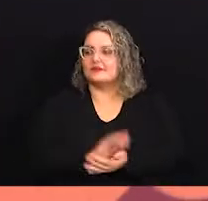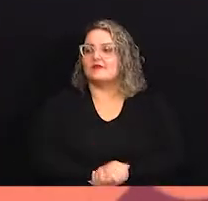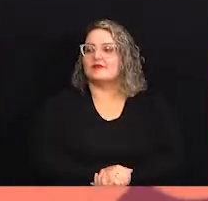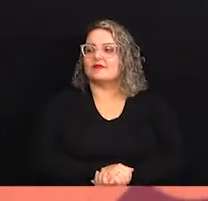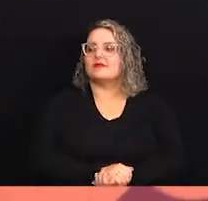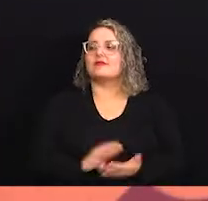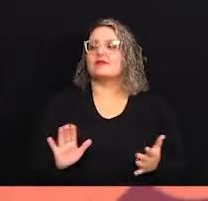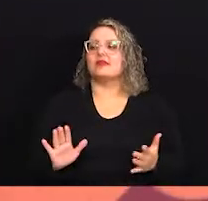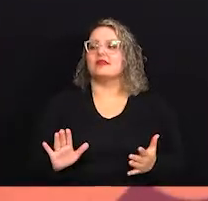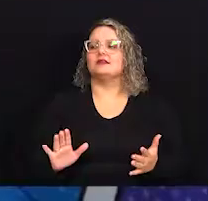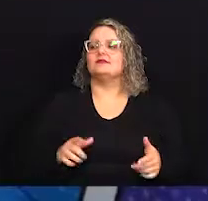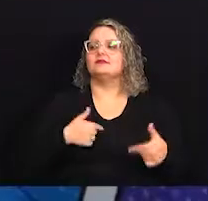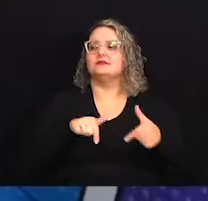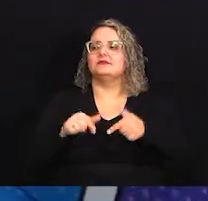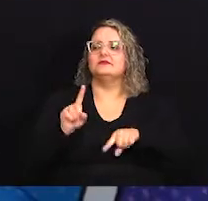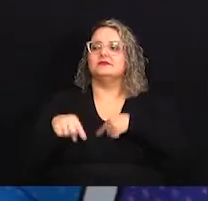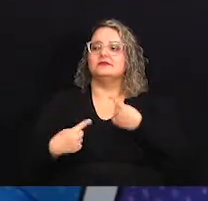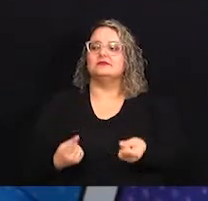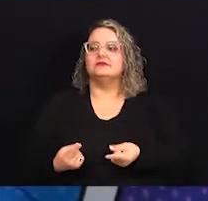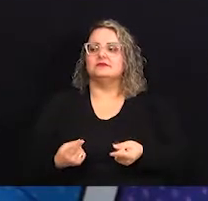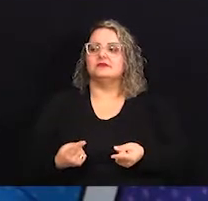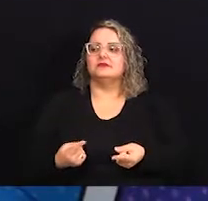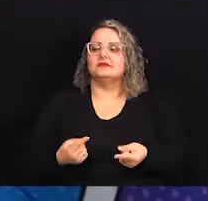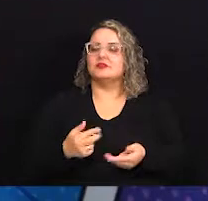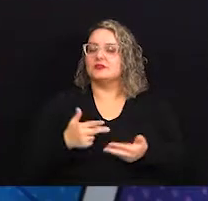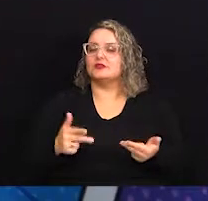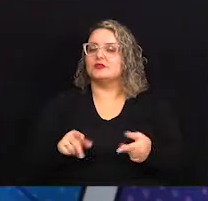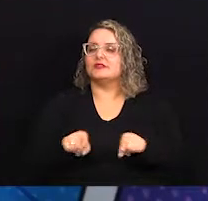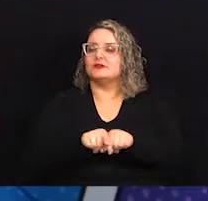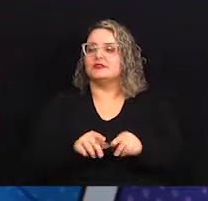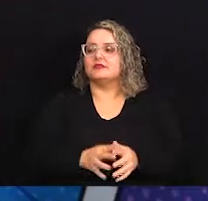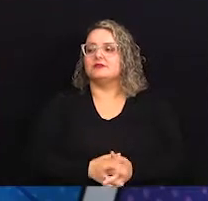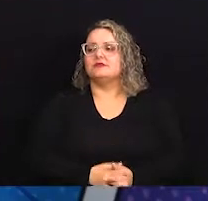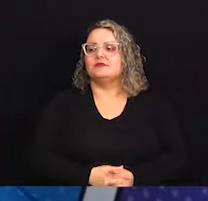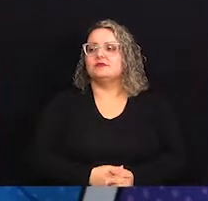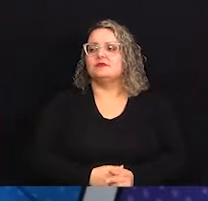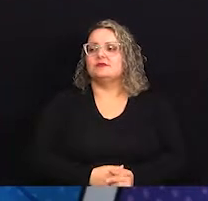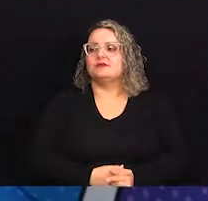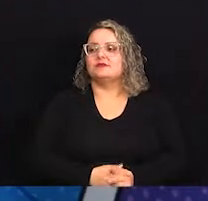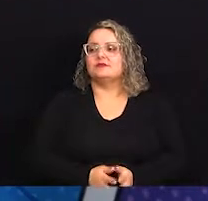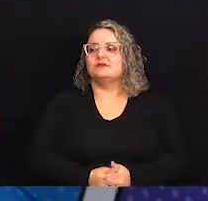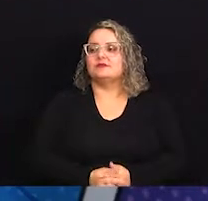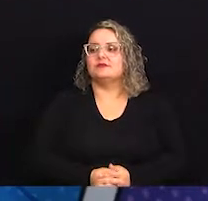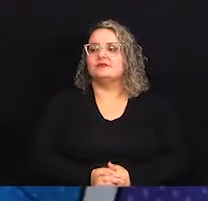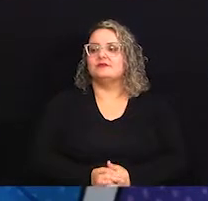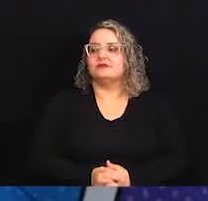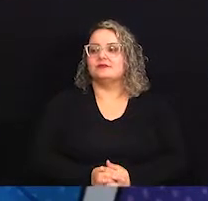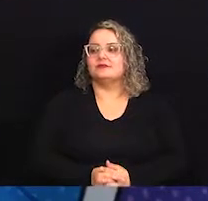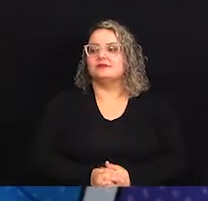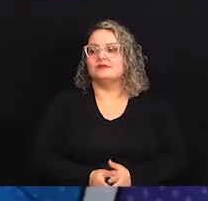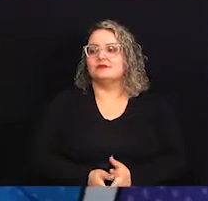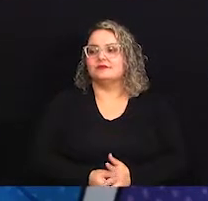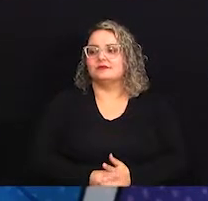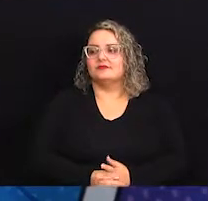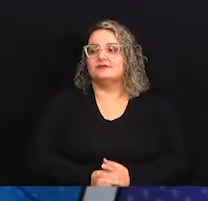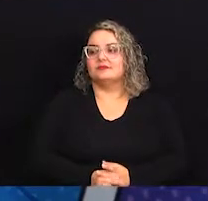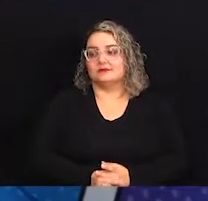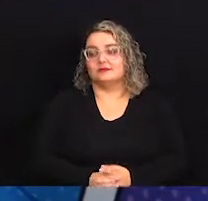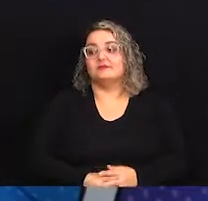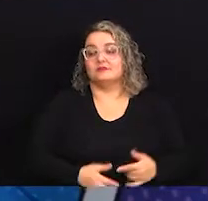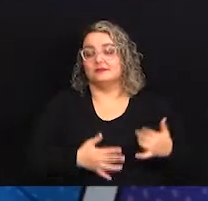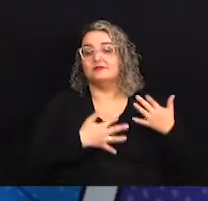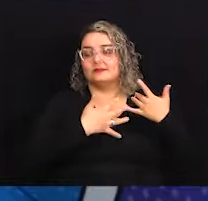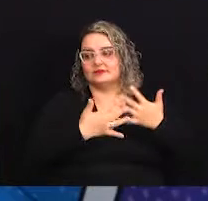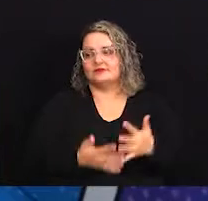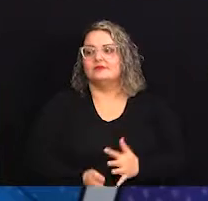vocês, né? Então, tá trabalhando em alguma coisa já também? Eu estou começando, já há um bom tempo,